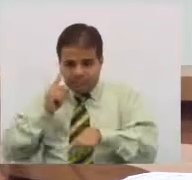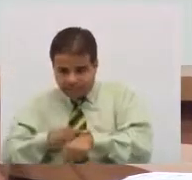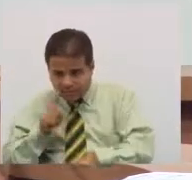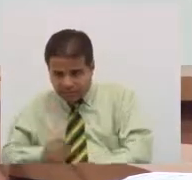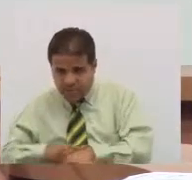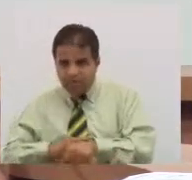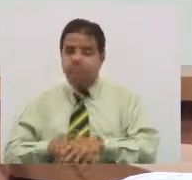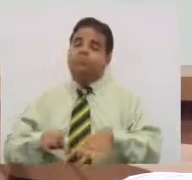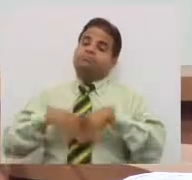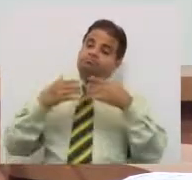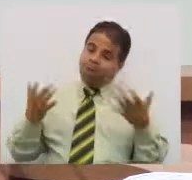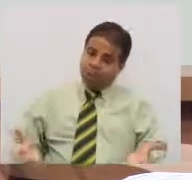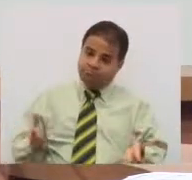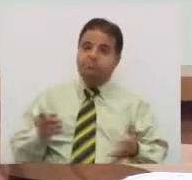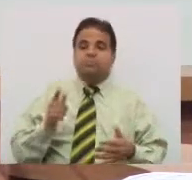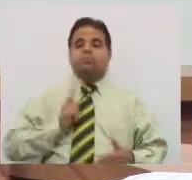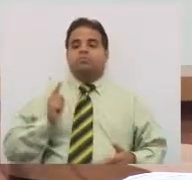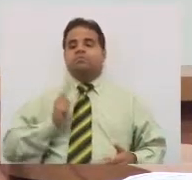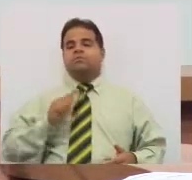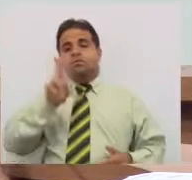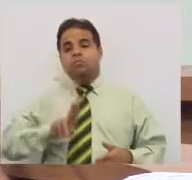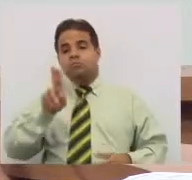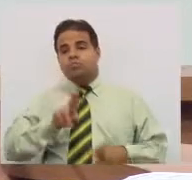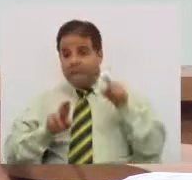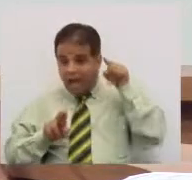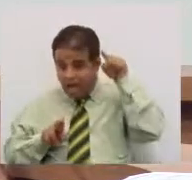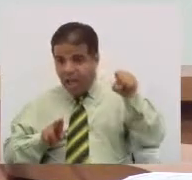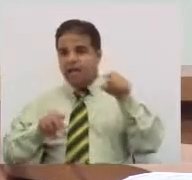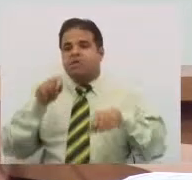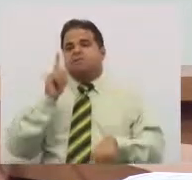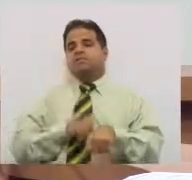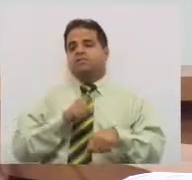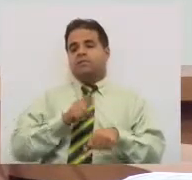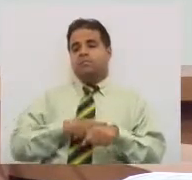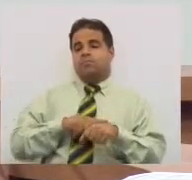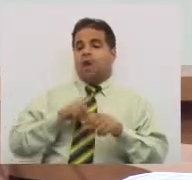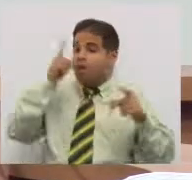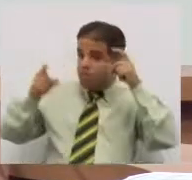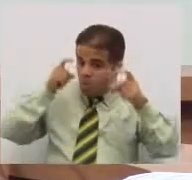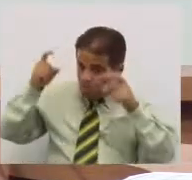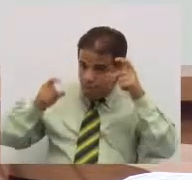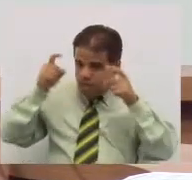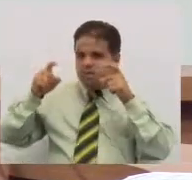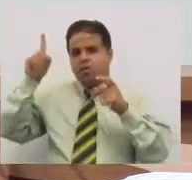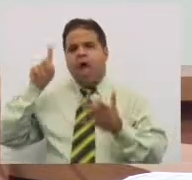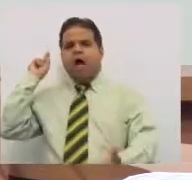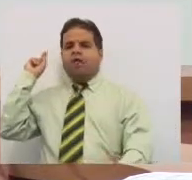tempo. Então, eu acho que a preocupação que os senhores têm é verdadeira,